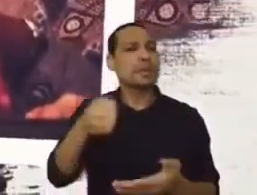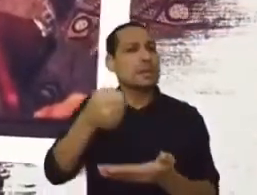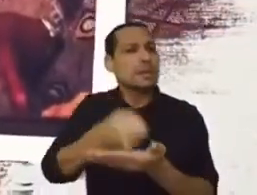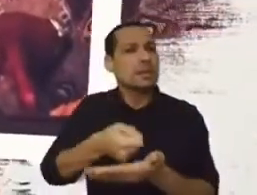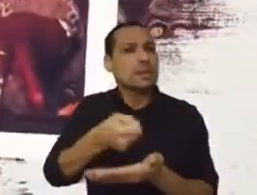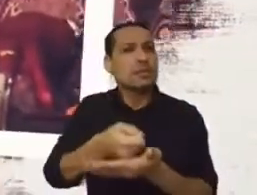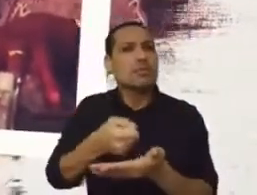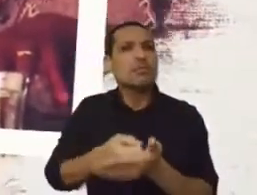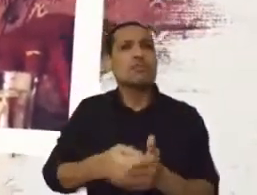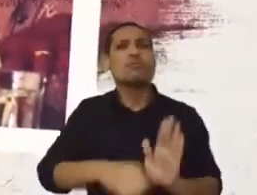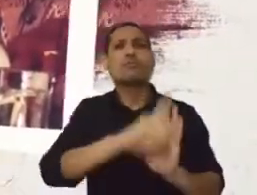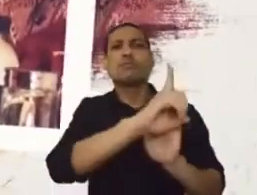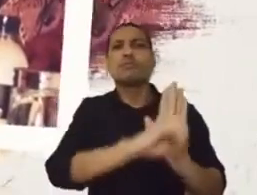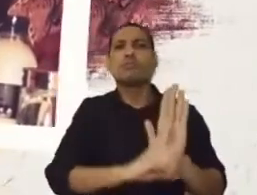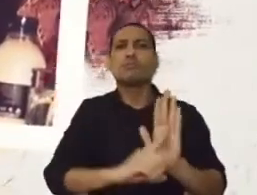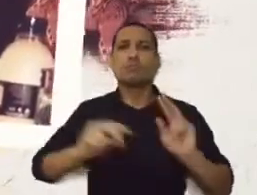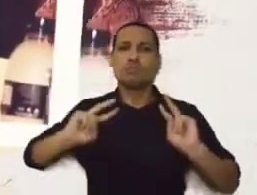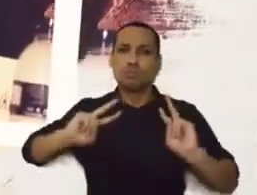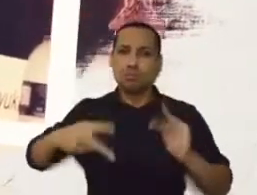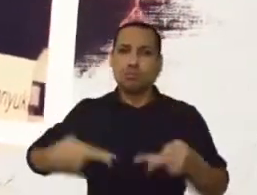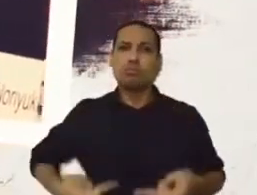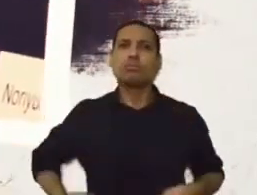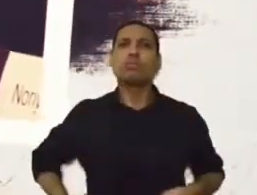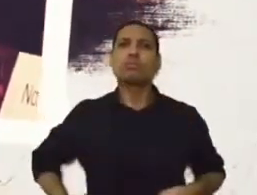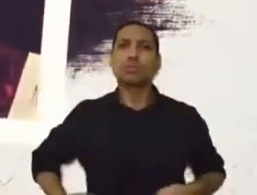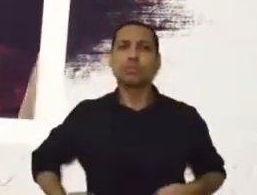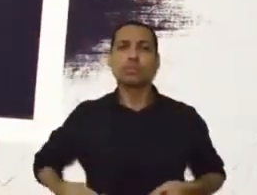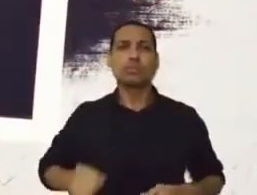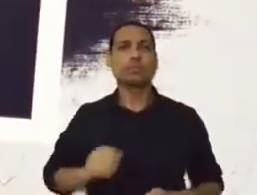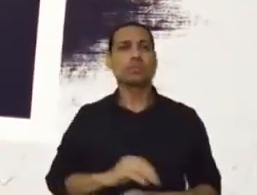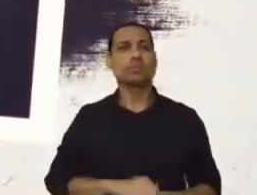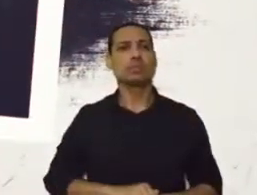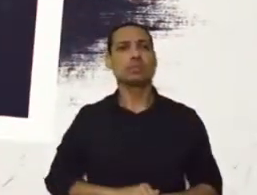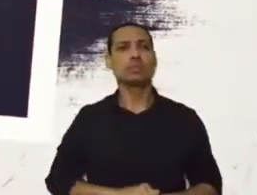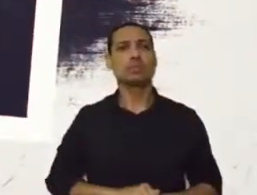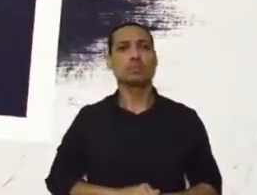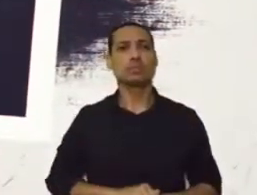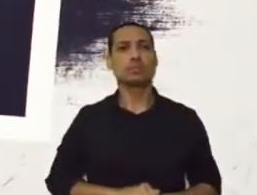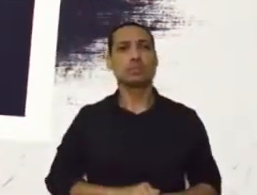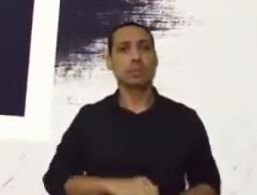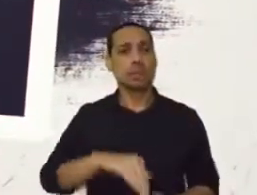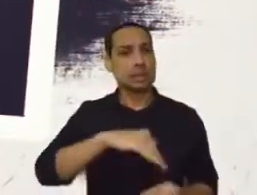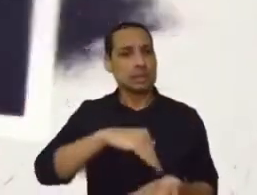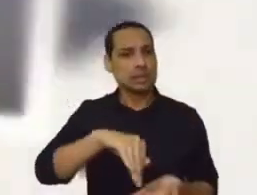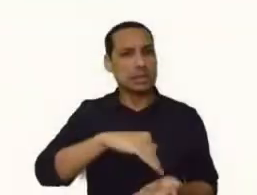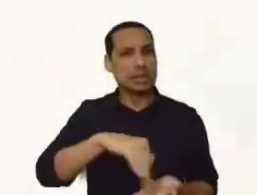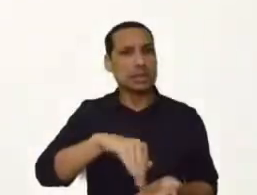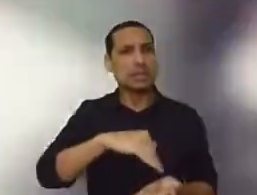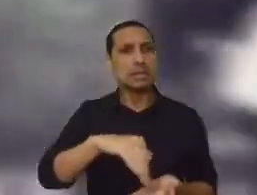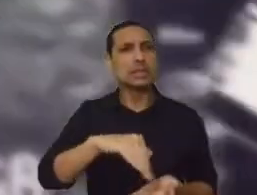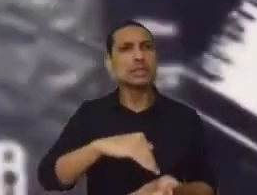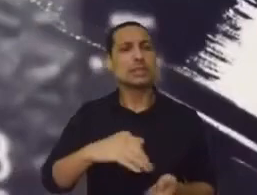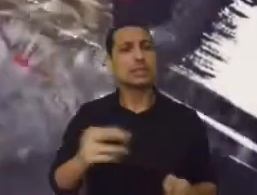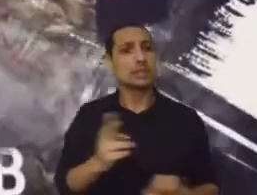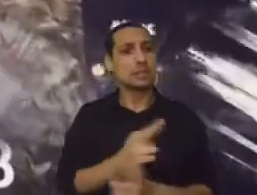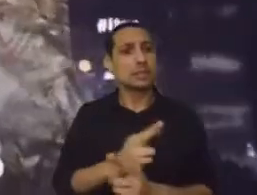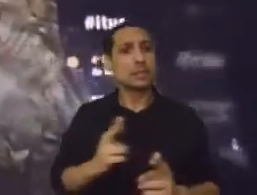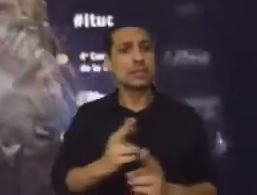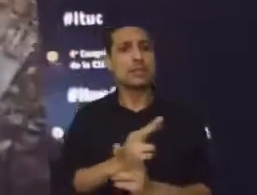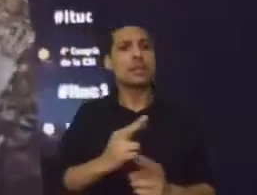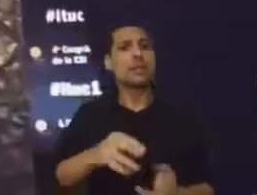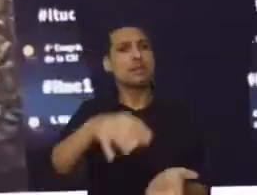em 2006, secretário de Relações Internacionais da Central, cargo que exerceu por 3 mandatos. Foi o